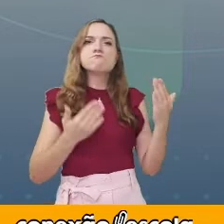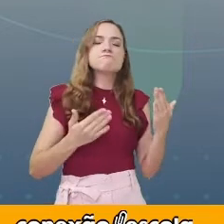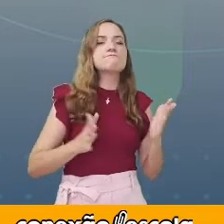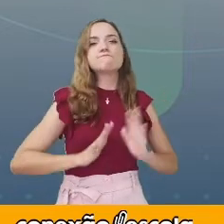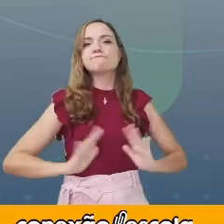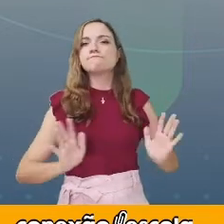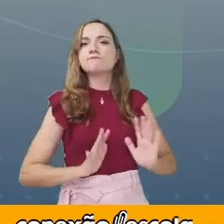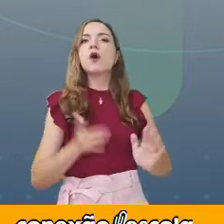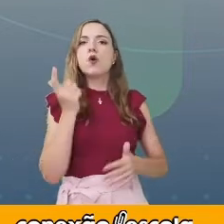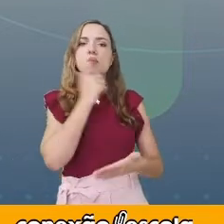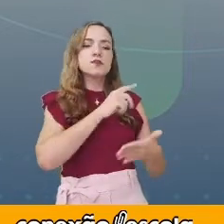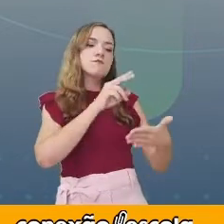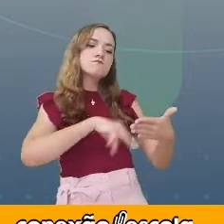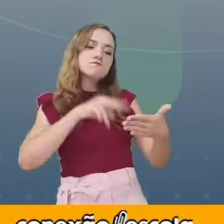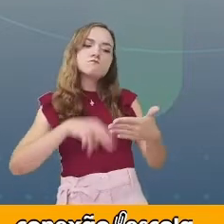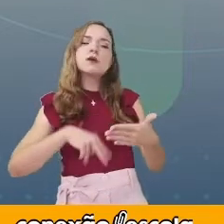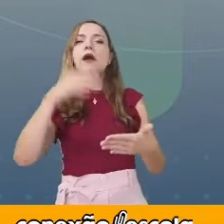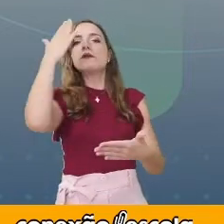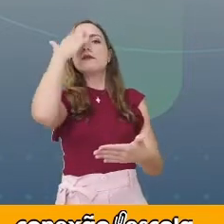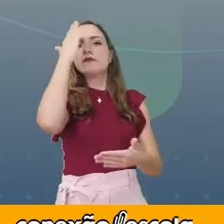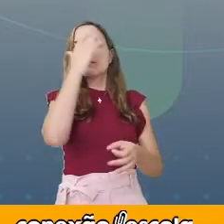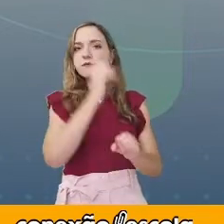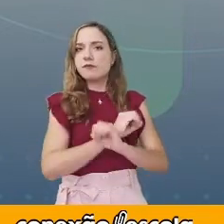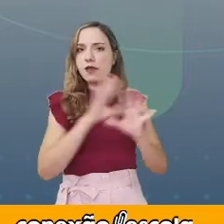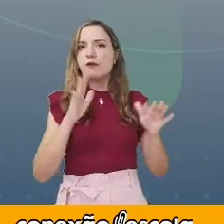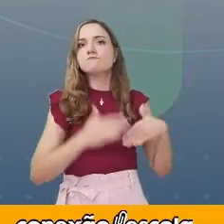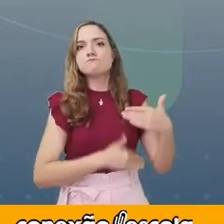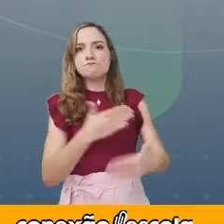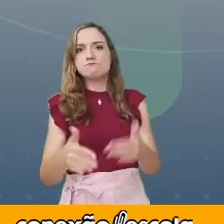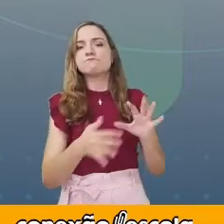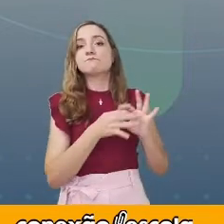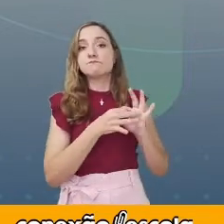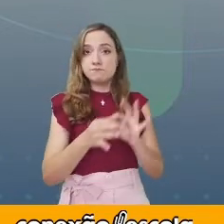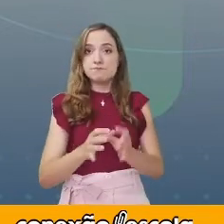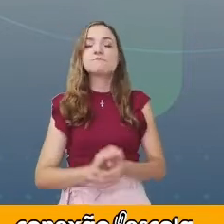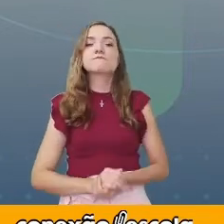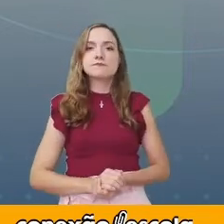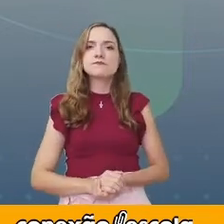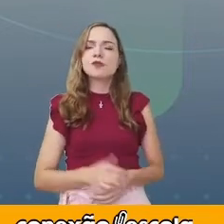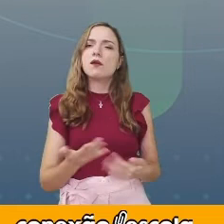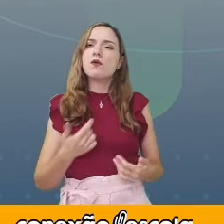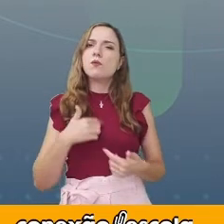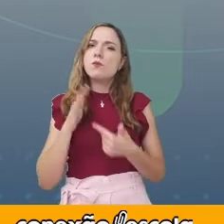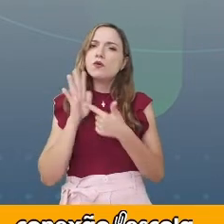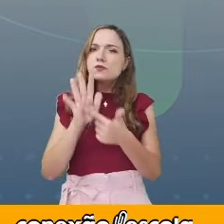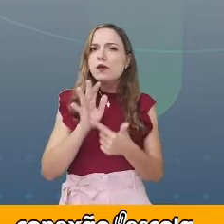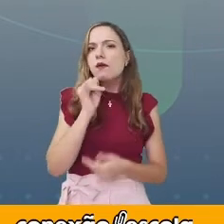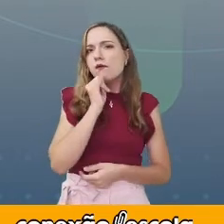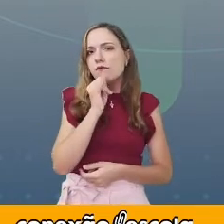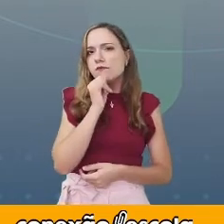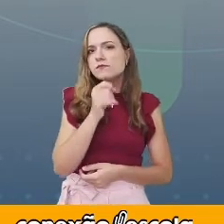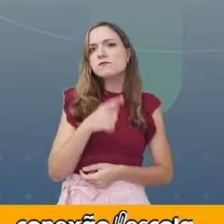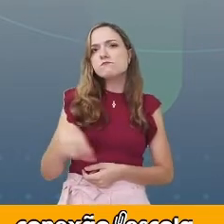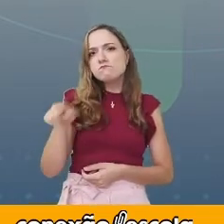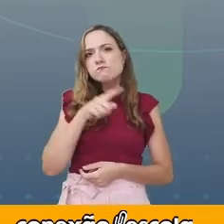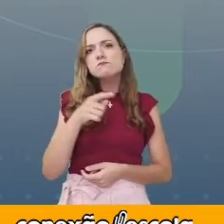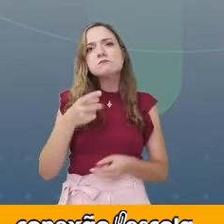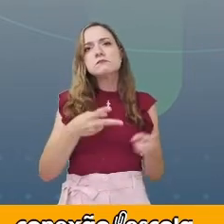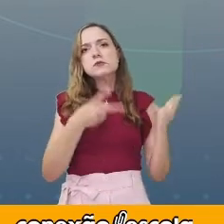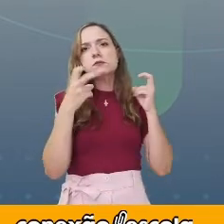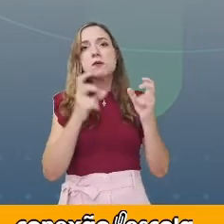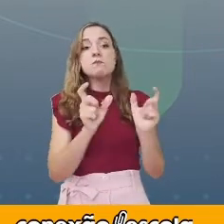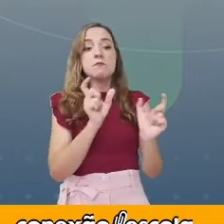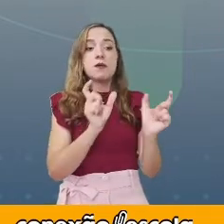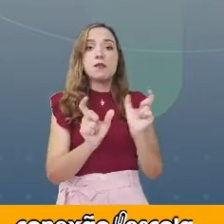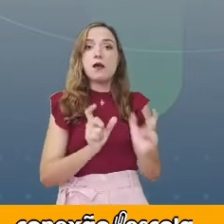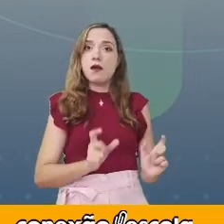então a sua progressão. E é por isso que eu então vou trazer alguns exemplos de alguns termos que nós